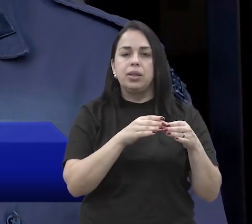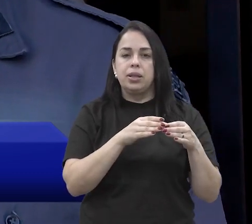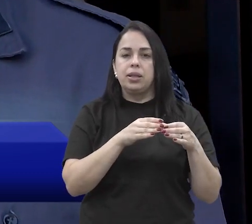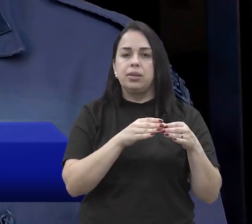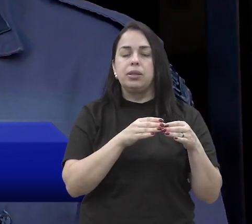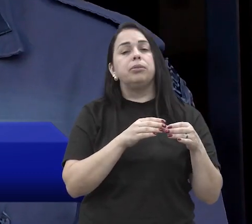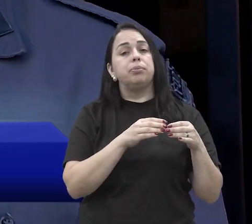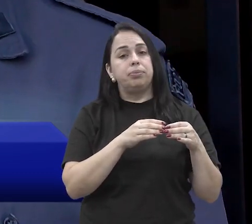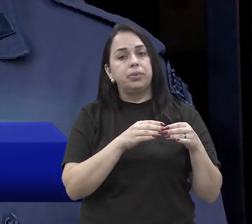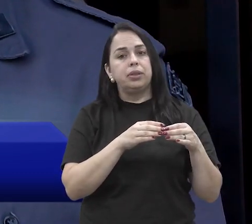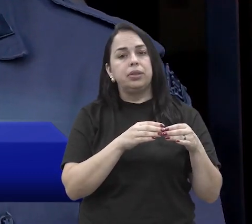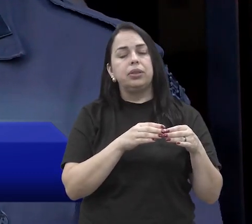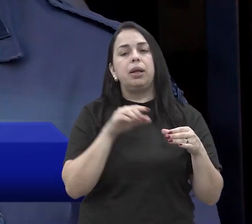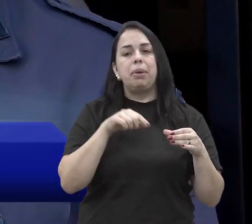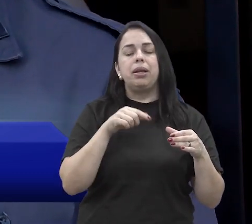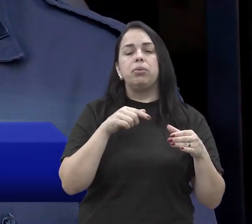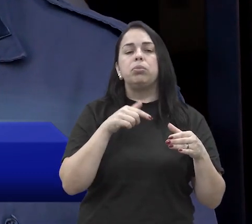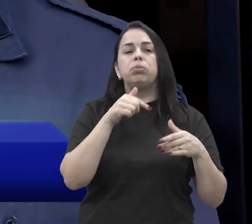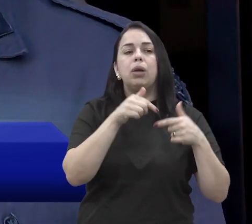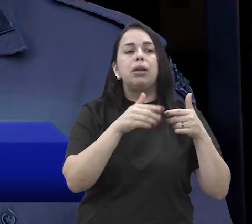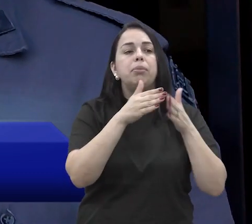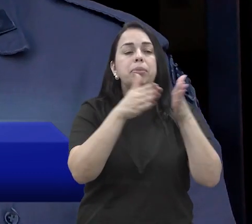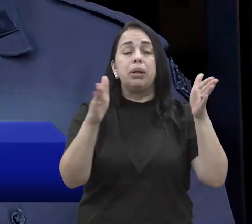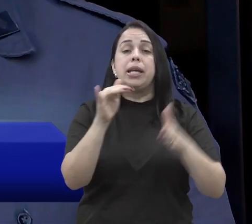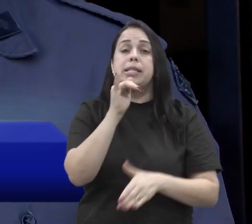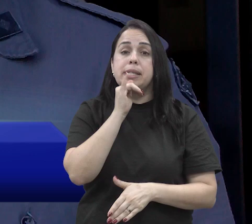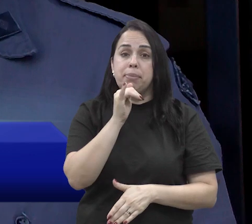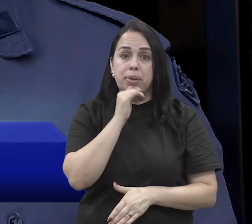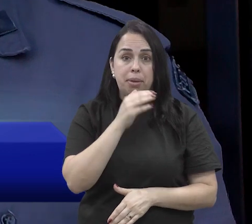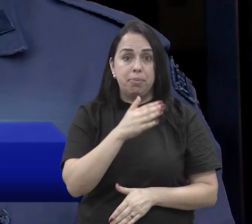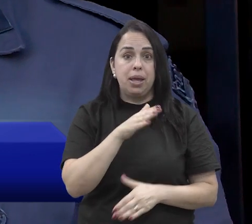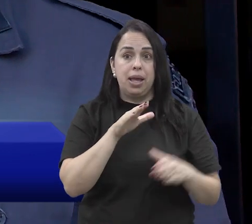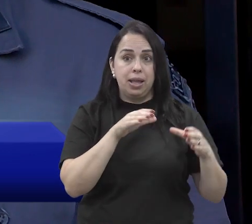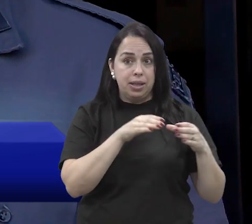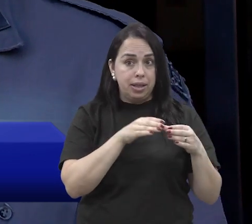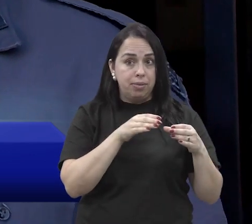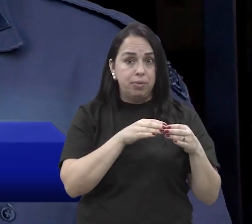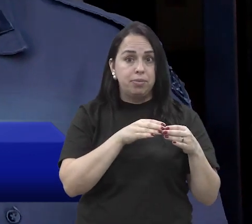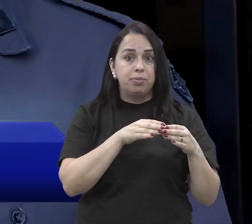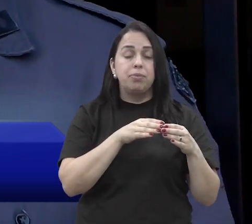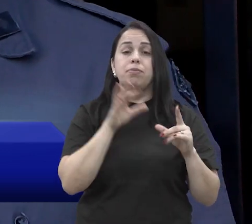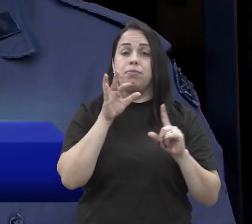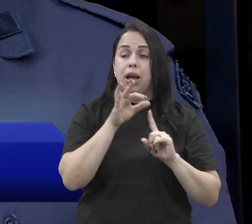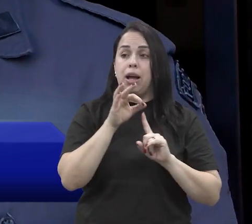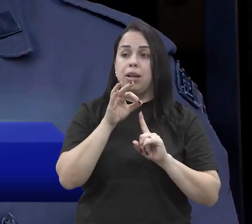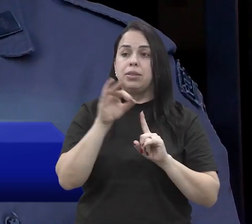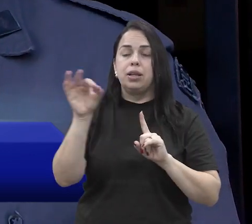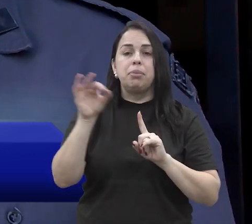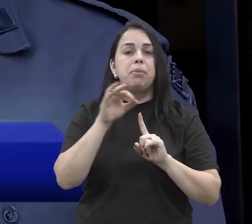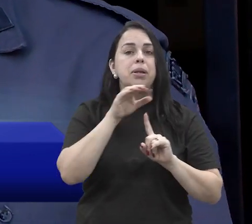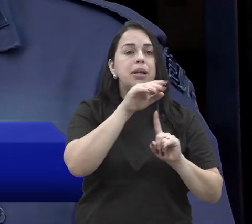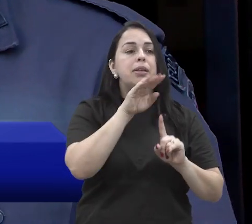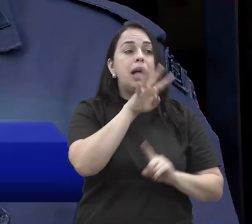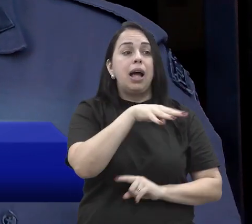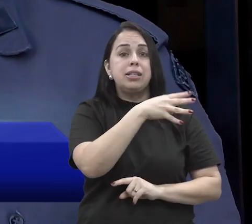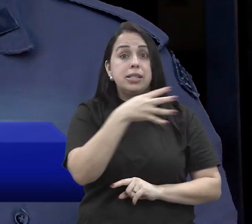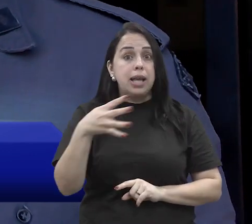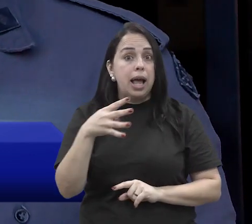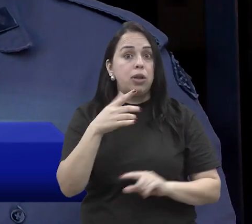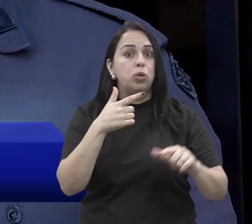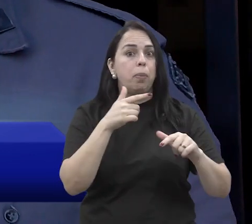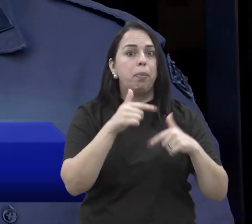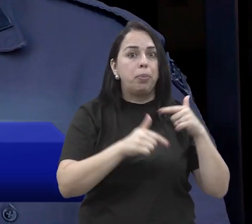suas condições e nas suas funções de atuação. Na nossa área, por exemplo, nós teremos a redistribuição e a readequação das escalas dos